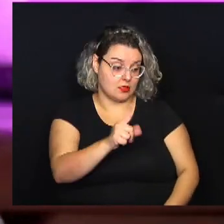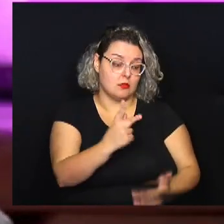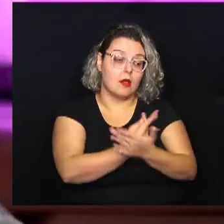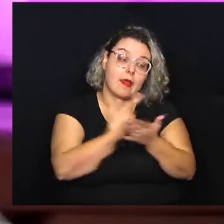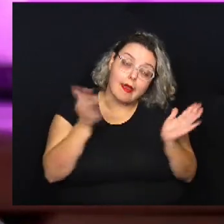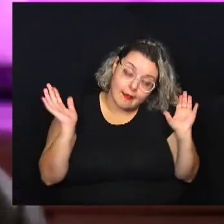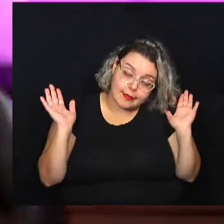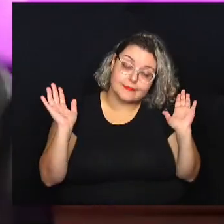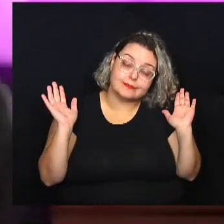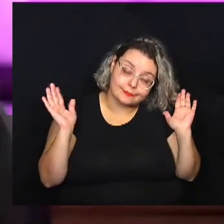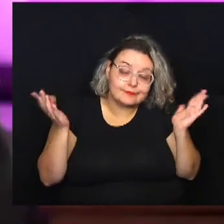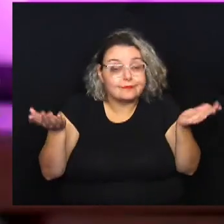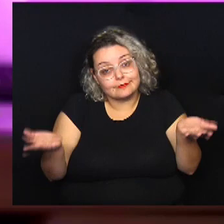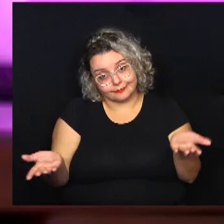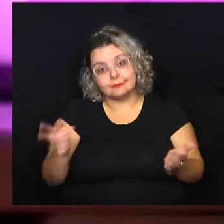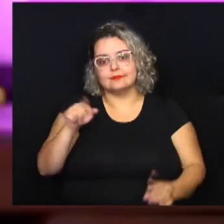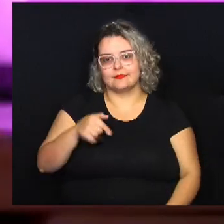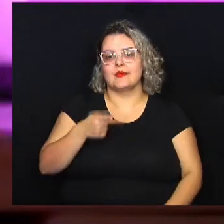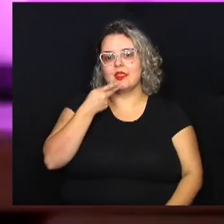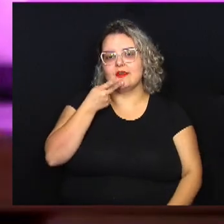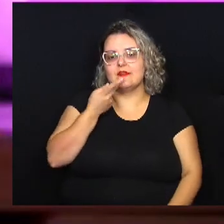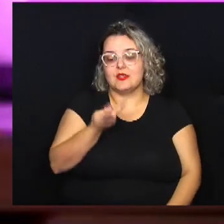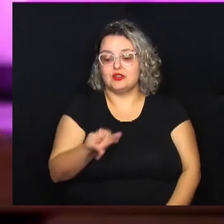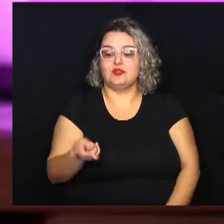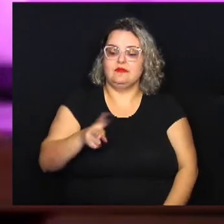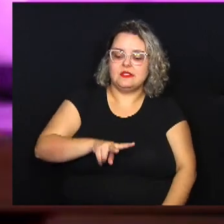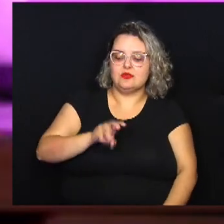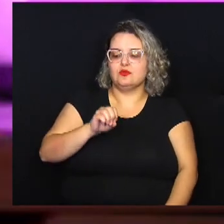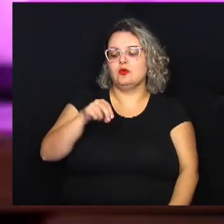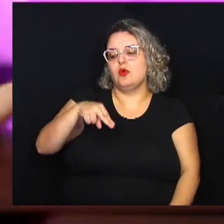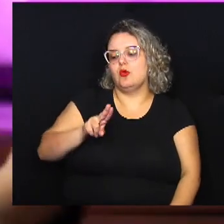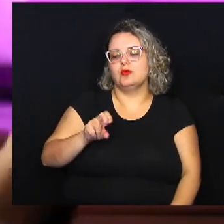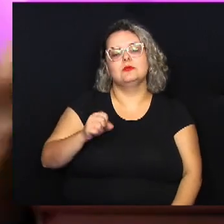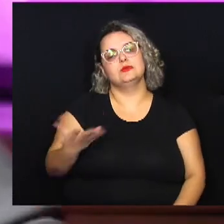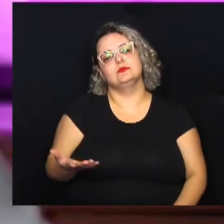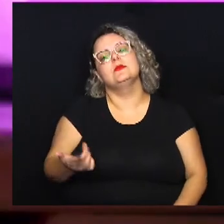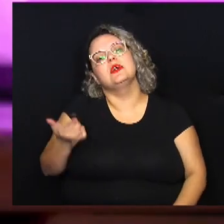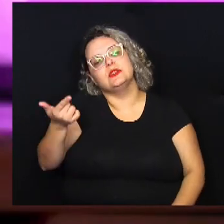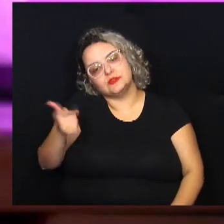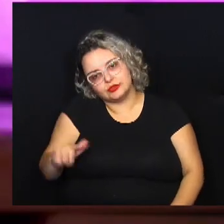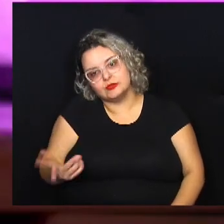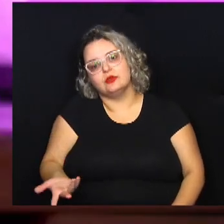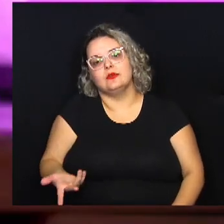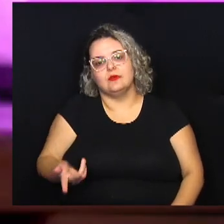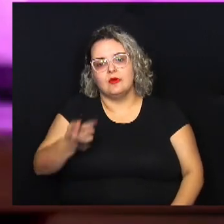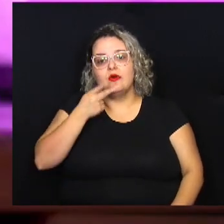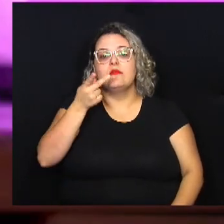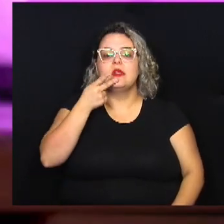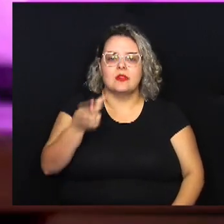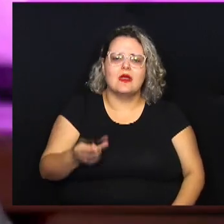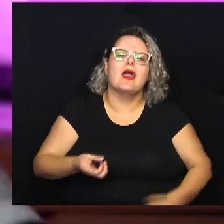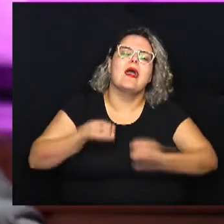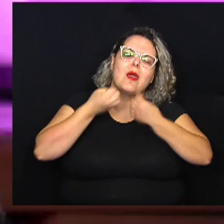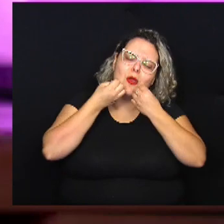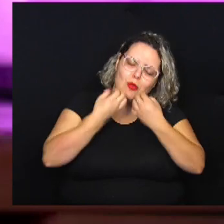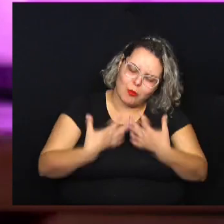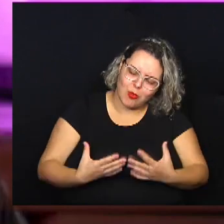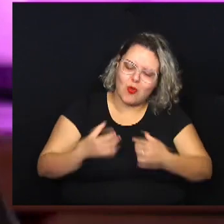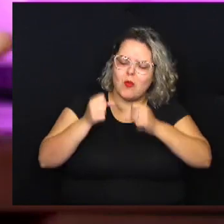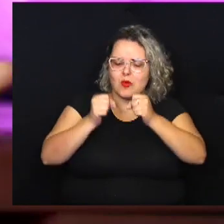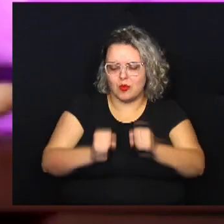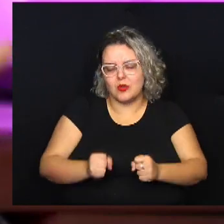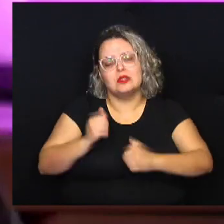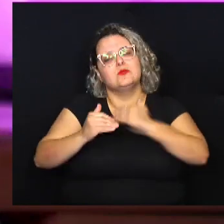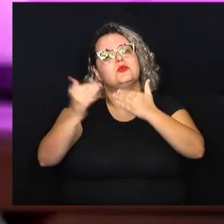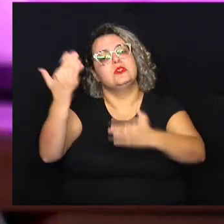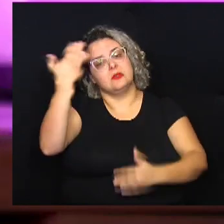né? Então, isso é o que a gente chama de inversão do ônus da prova, mas, novamente aqui, reiterando, podendo produzir as